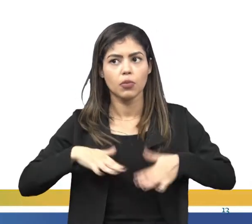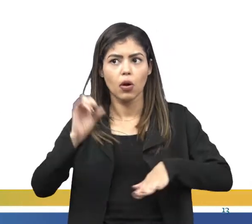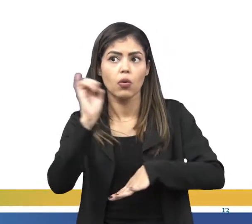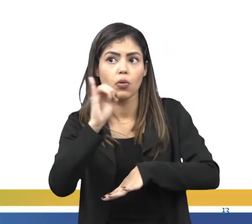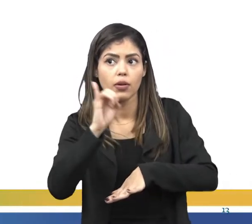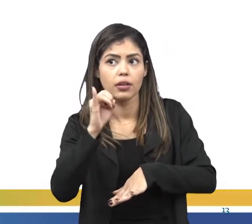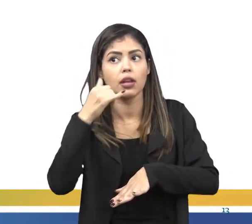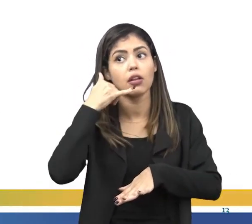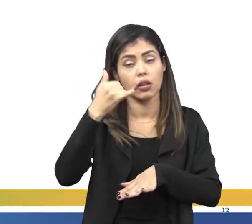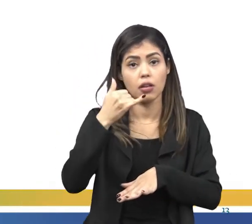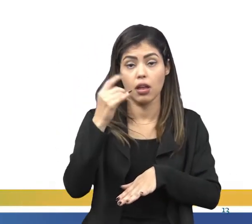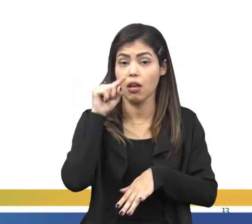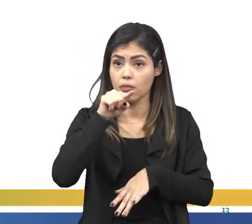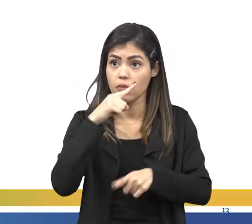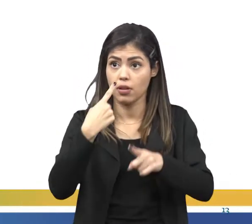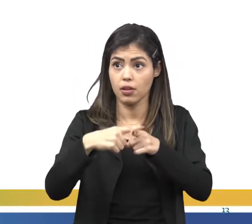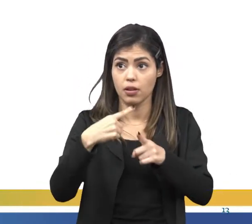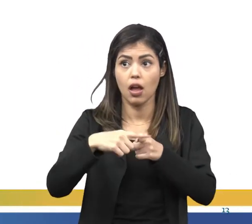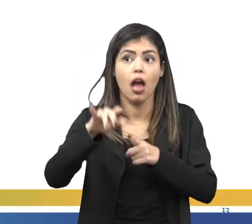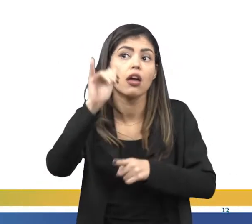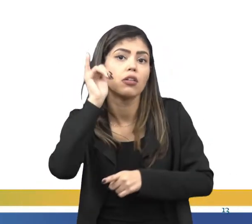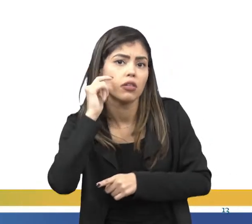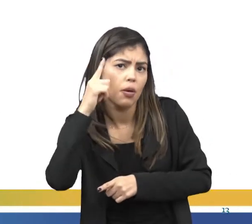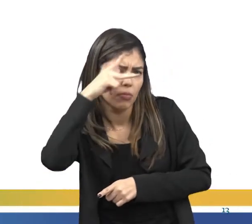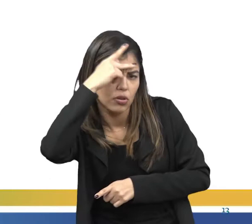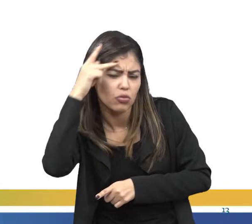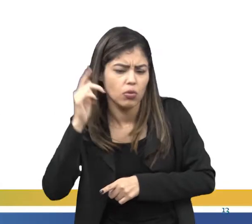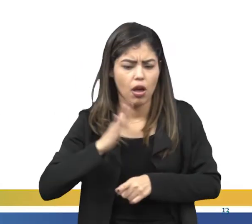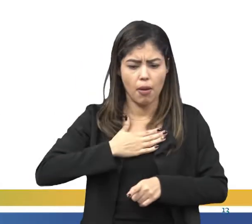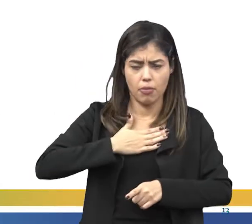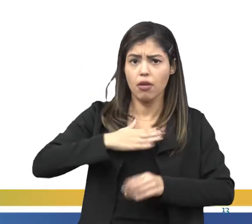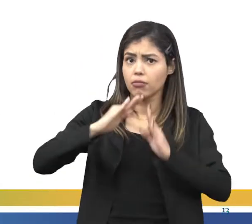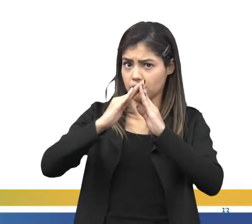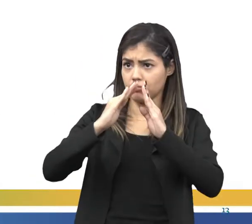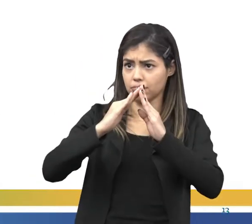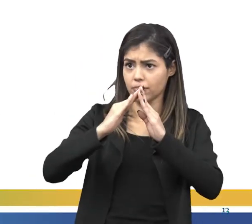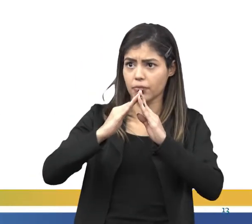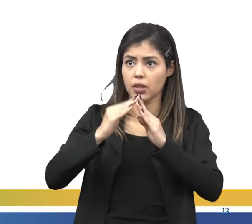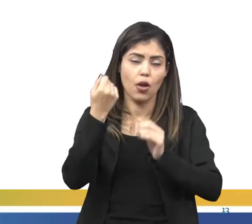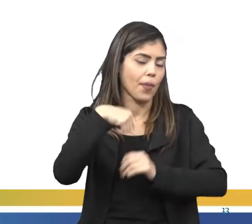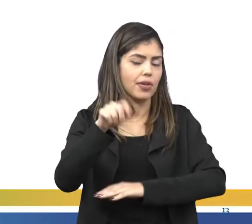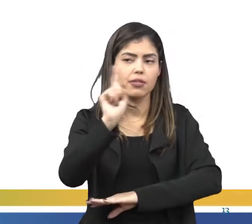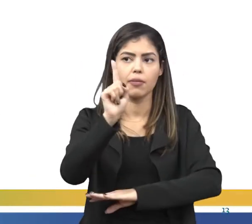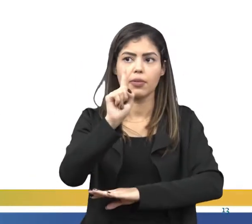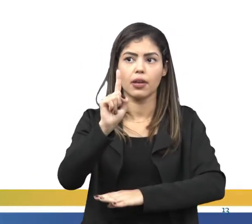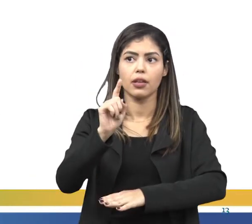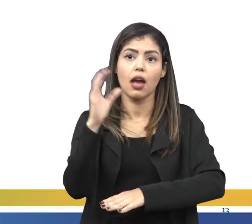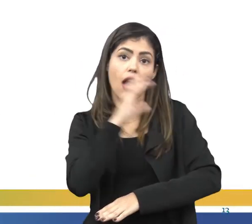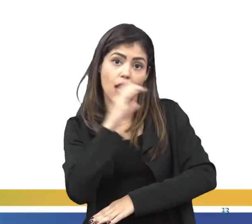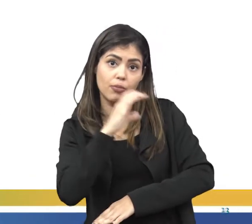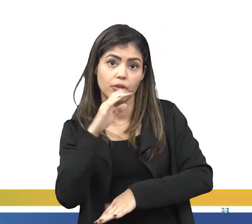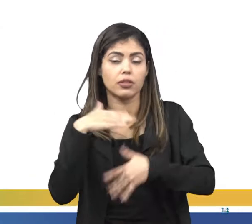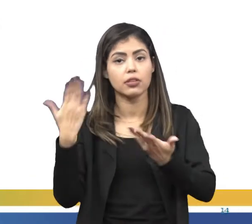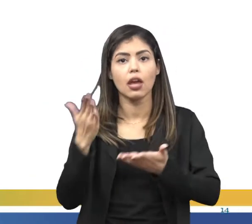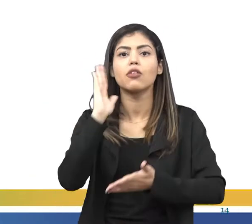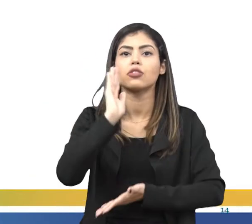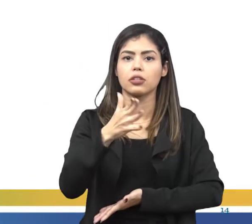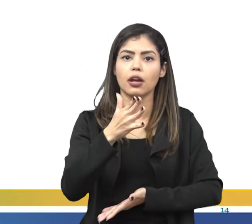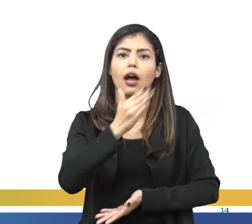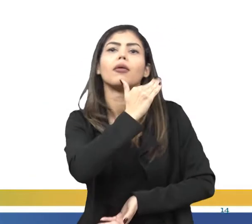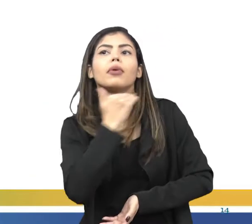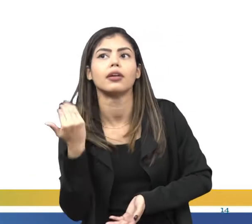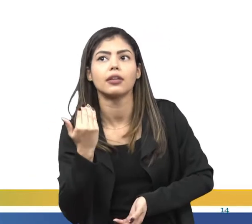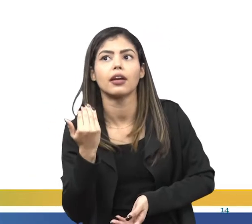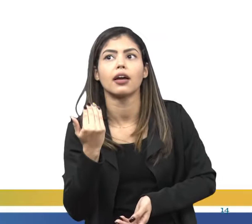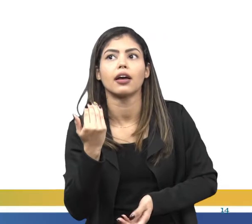Oi, eu liguei há pouco porque tinha alguém no meu quintal. Não precisa mais ter pressa. Eu já matei o